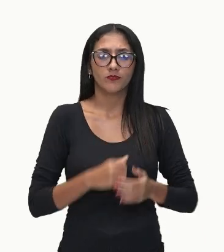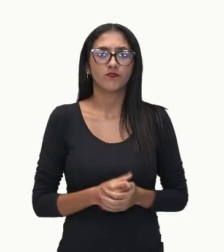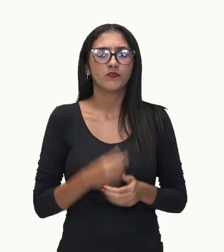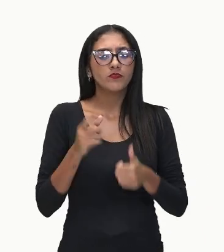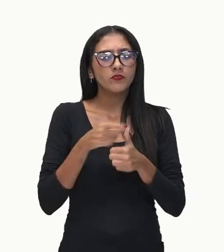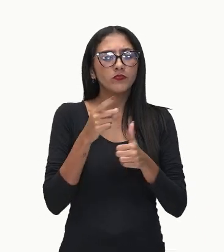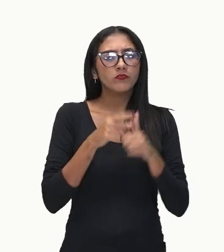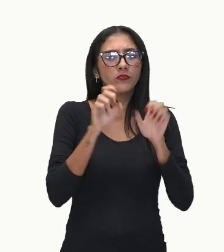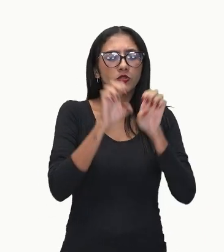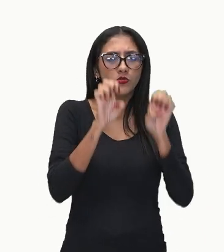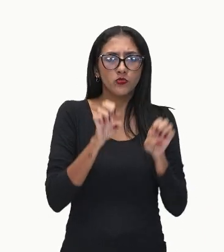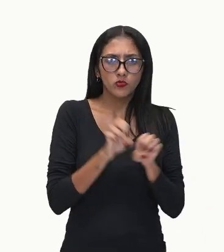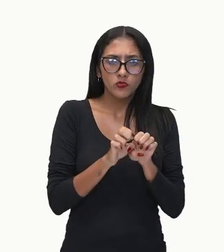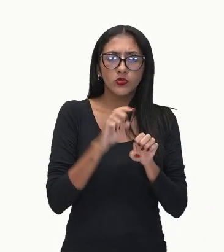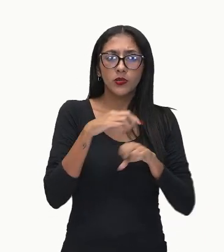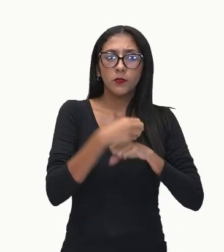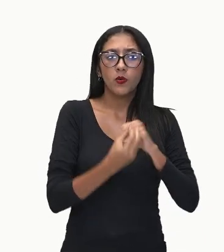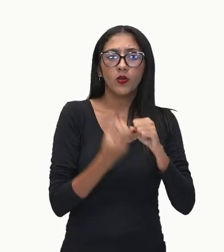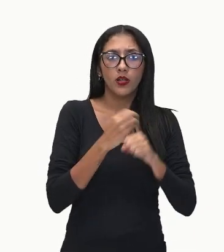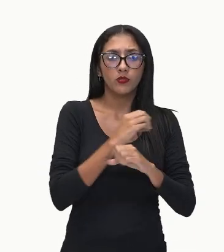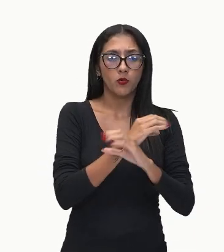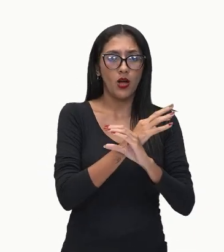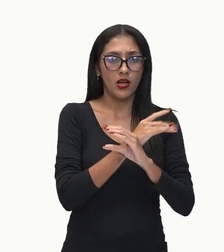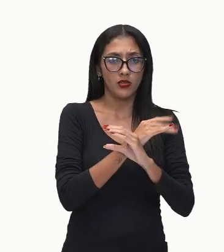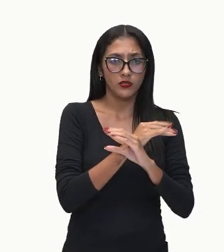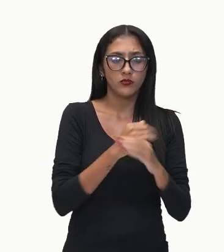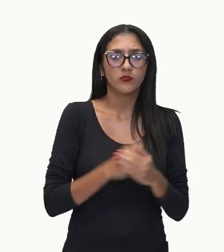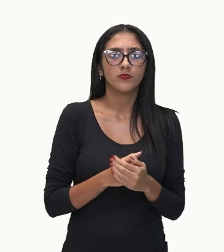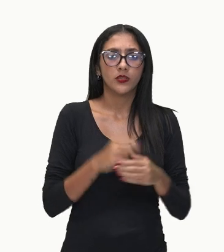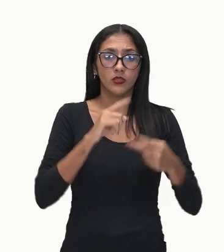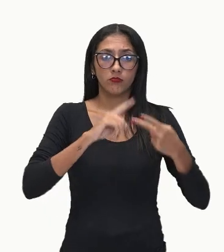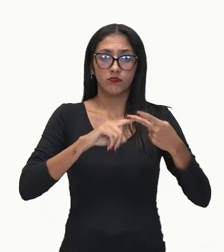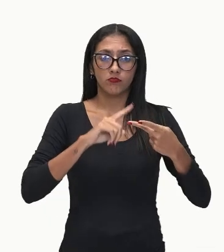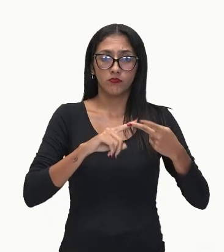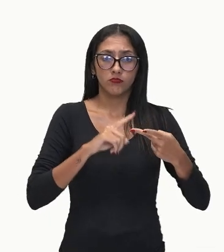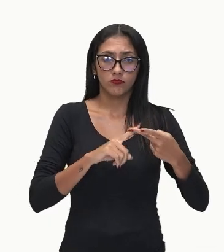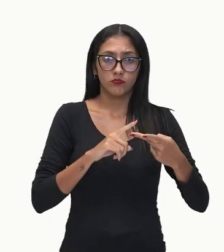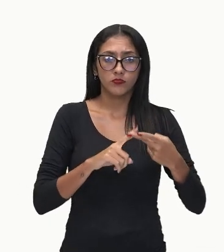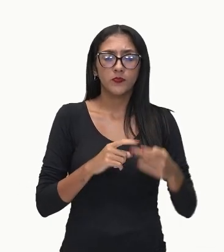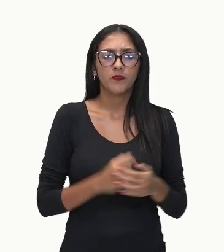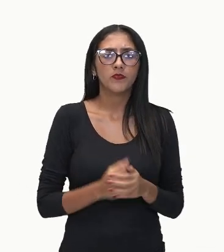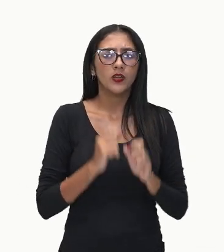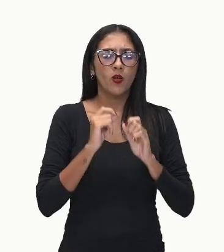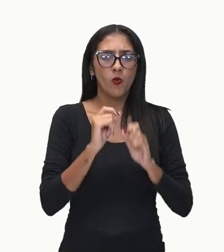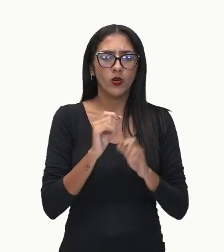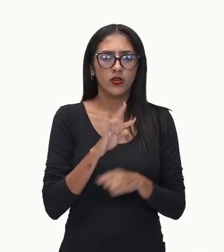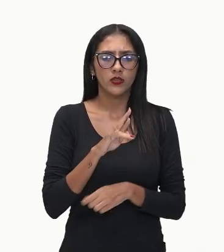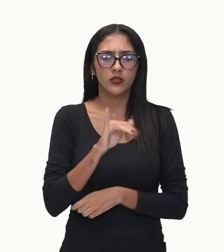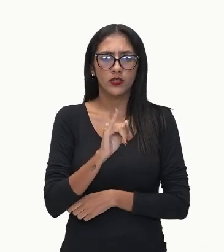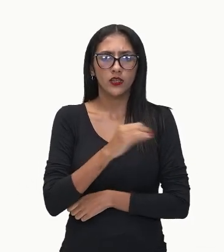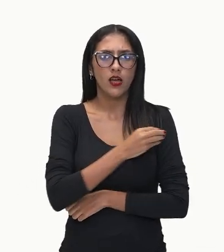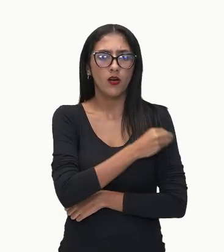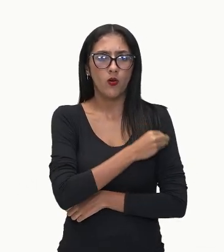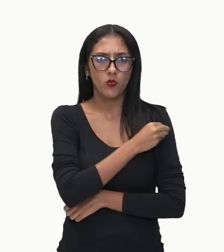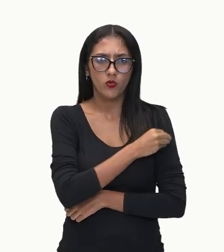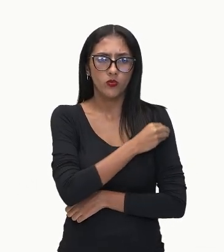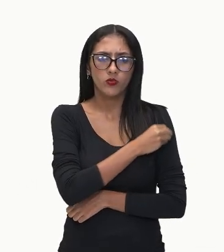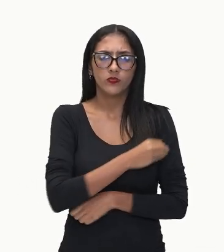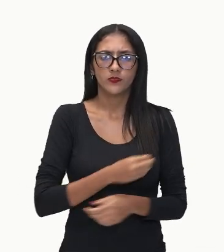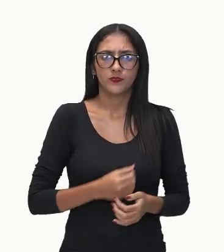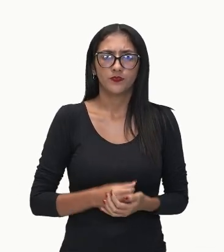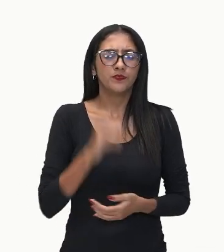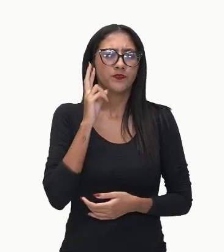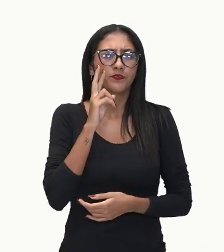que ser o ácido graxo e a outra molécula tem que ser um triálcool, ok? O triálcool é